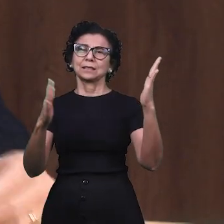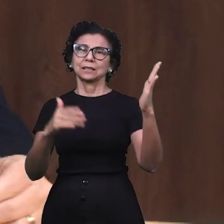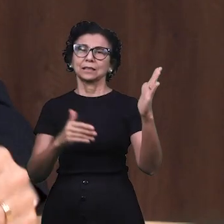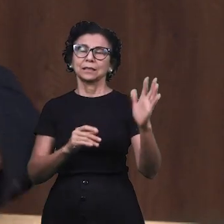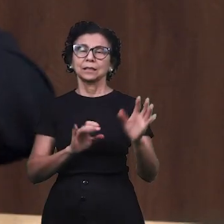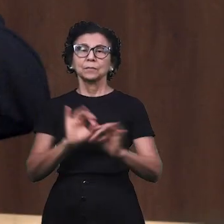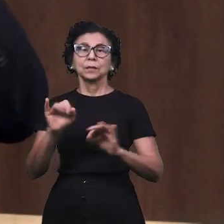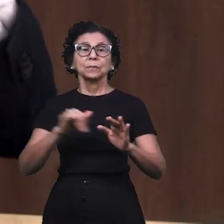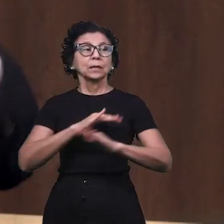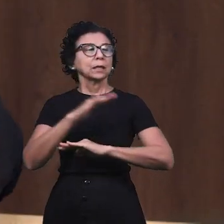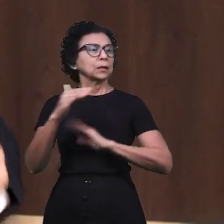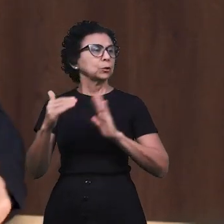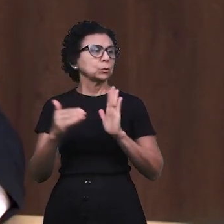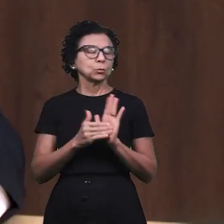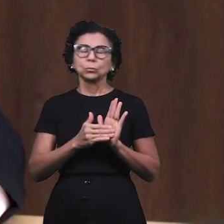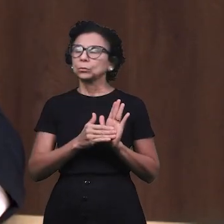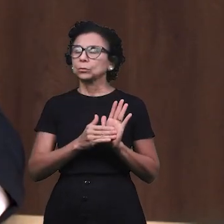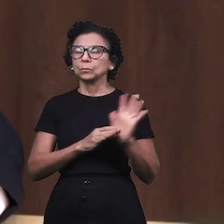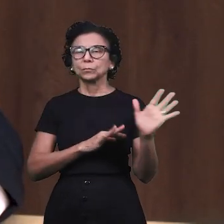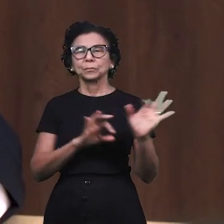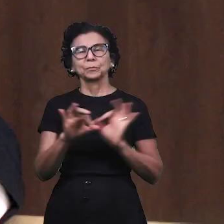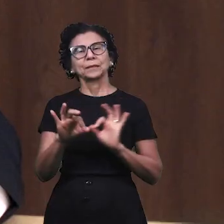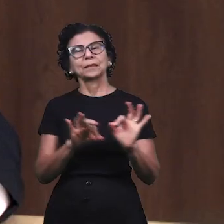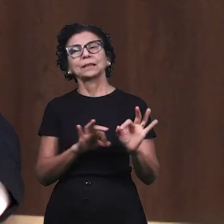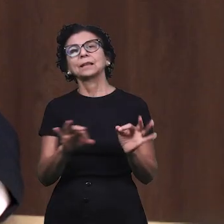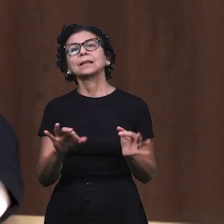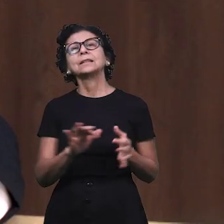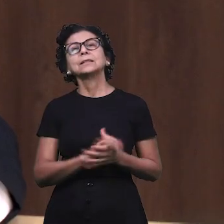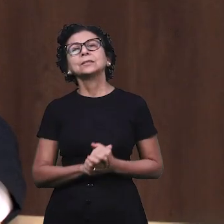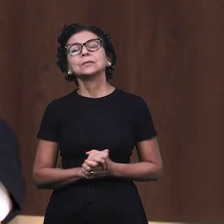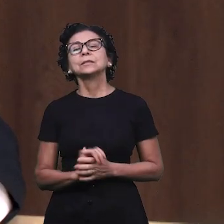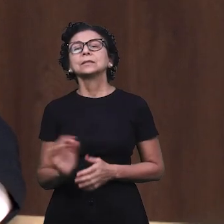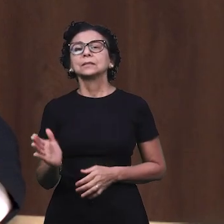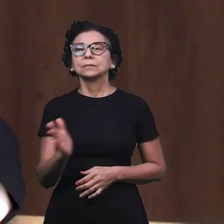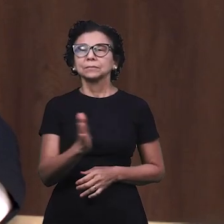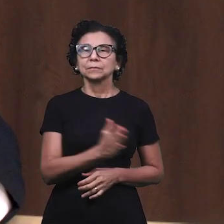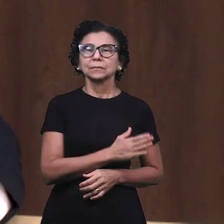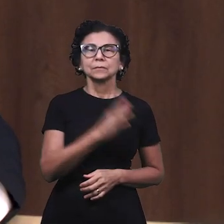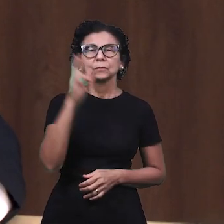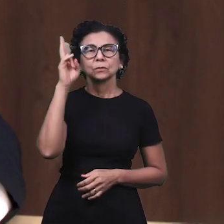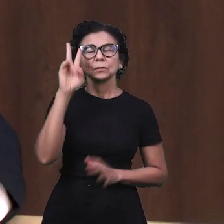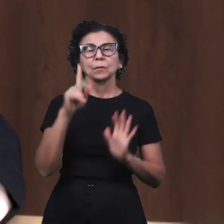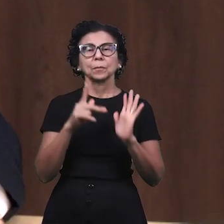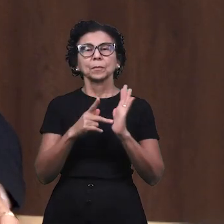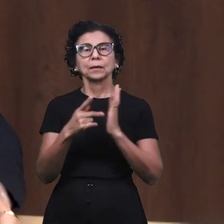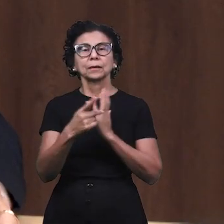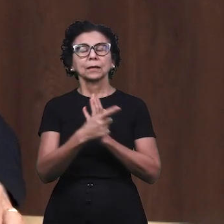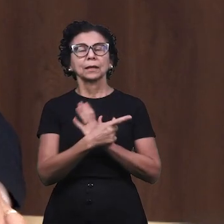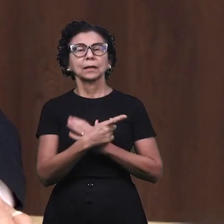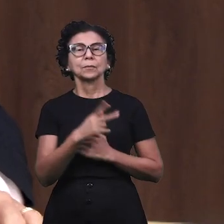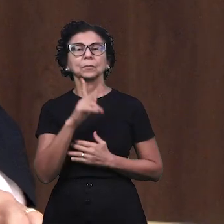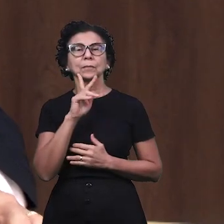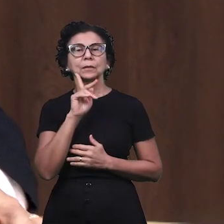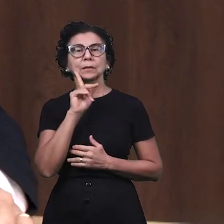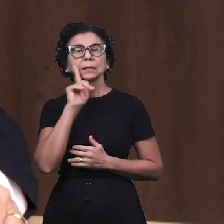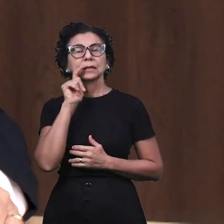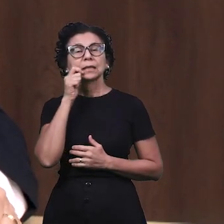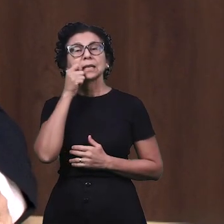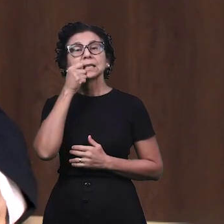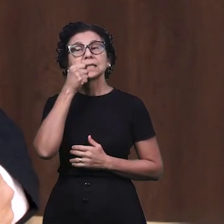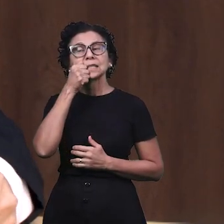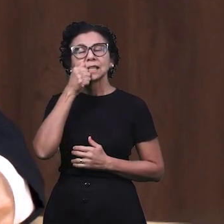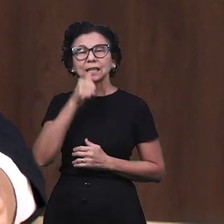tudo, deixa tudo preparado. E nos lembra aquela parábola da ceia que o Senhor manda